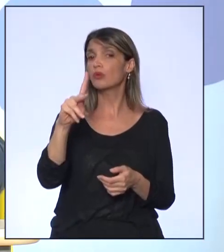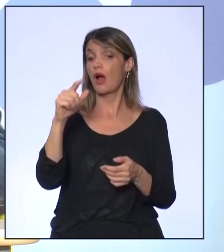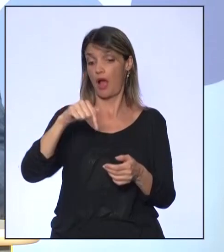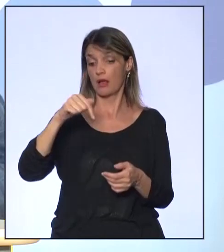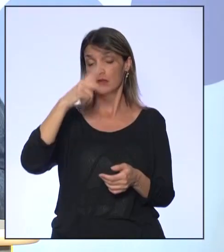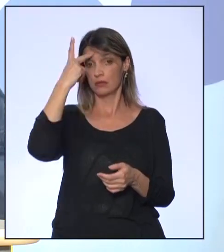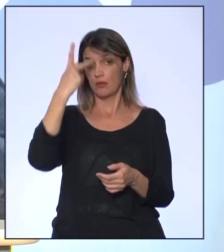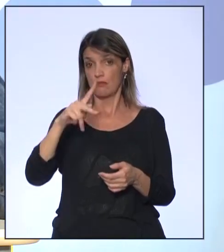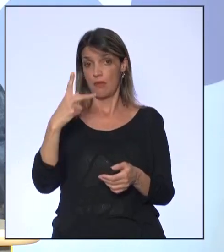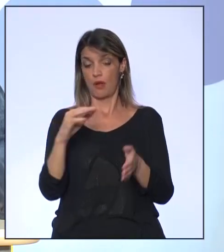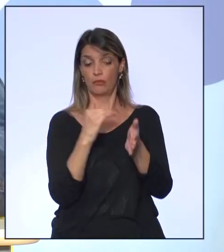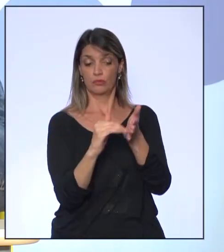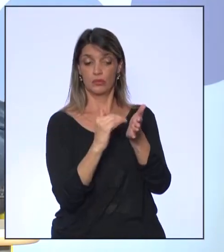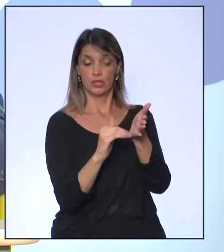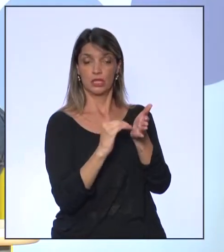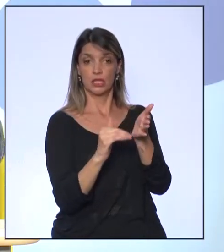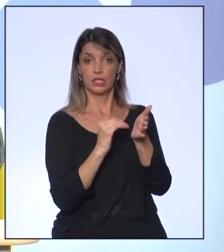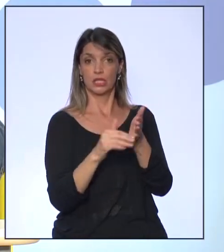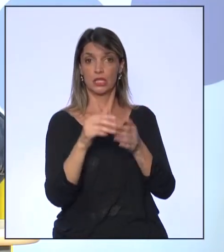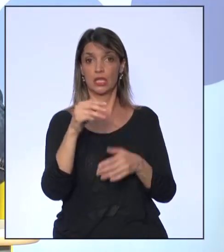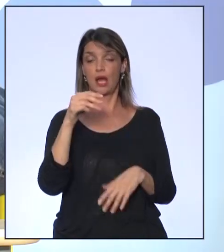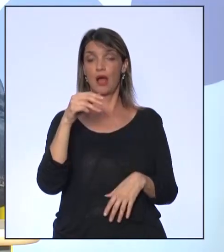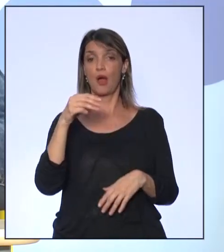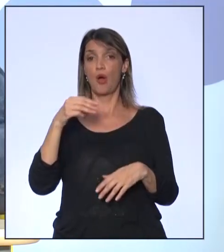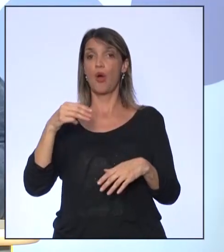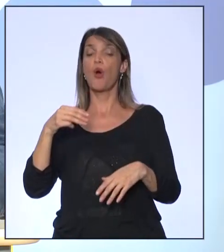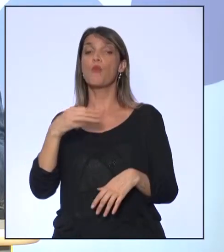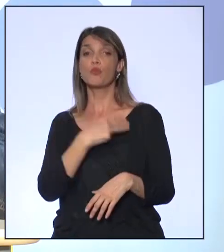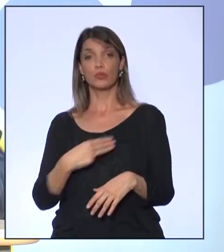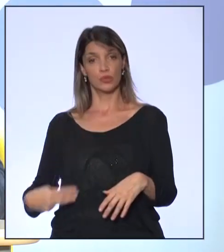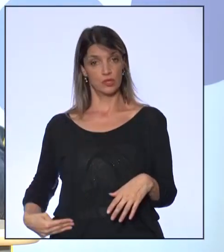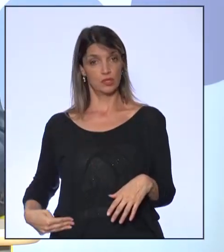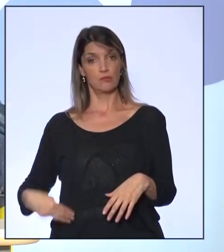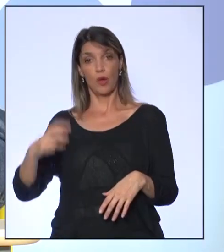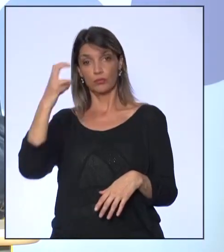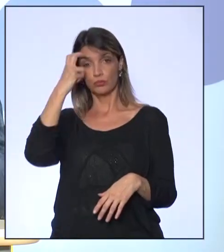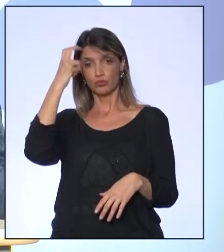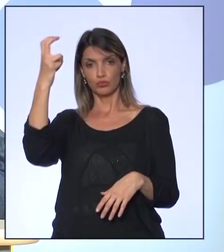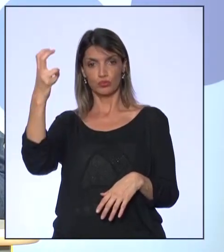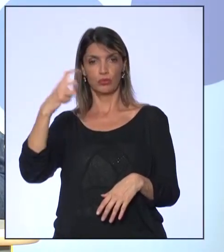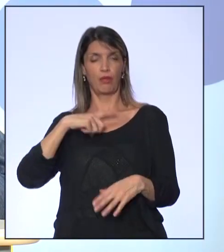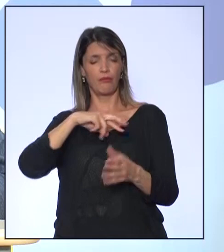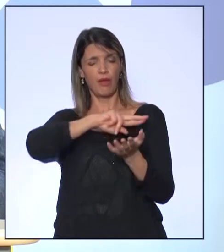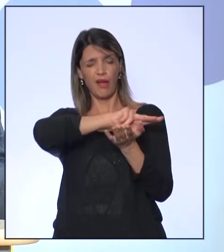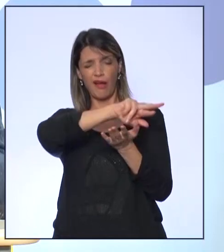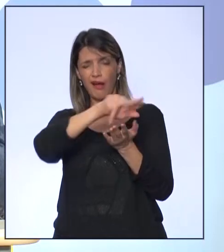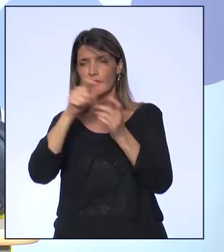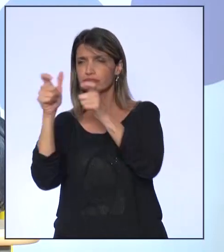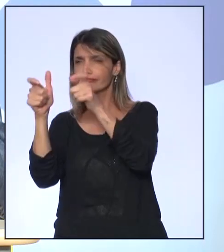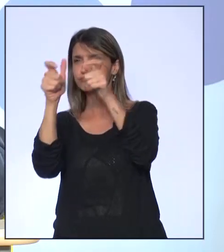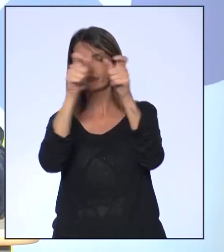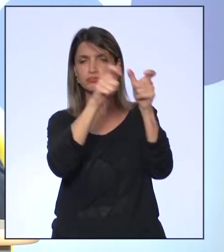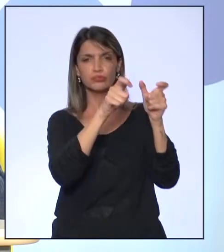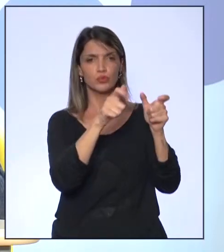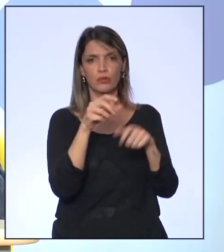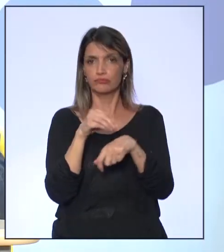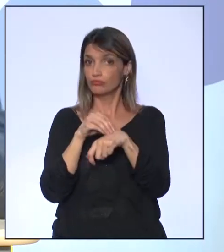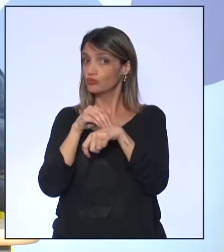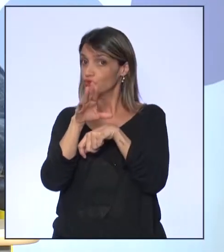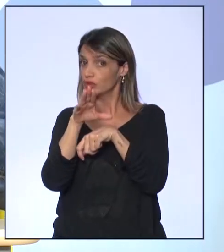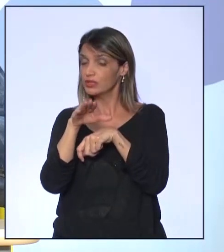Estado da Cultura, Secretaria Municipal de Cultura, aqui na cidade de São Paulo. Você vai ver N lugares, né? Só dando uma dica e uma